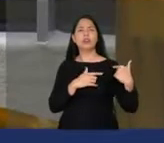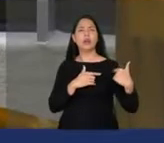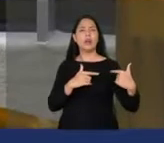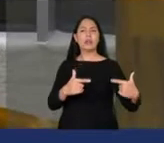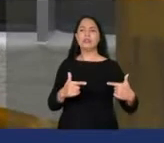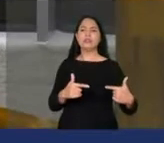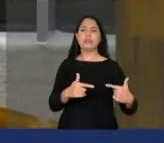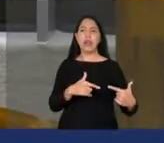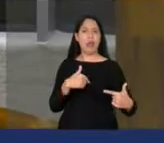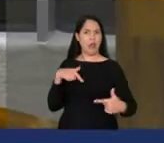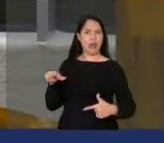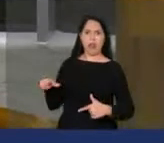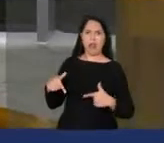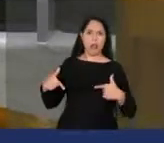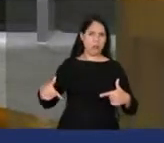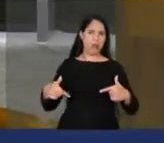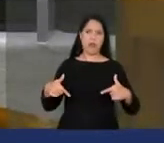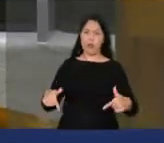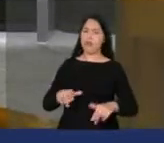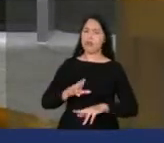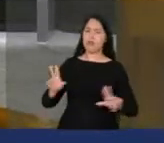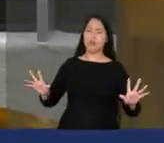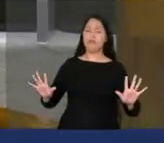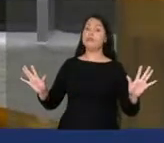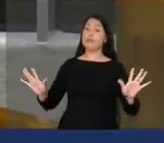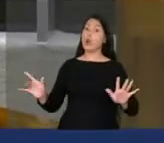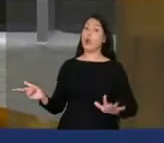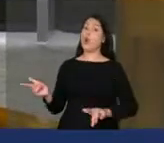decidiu ir para uma outra batalha,